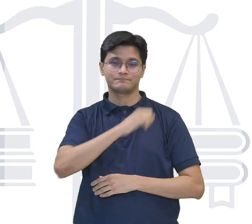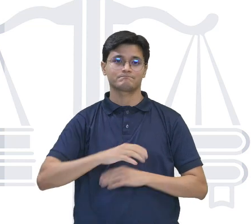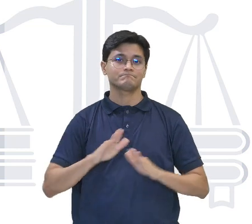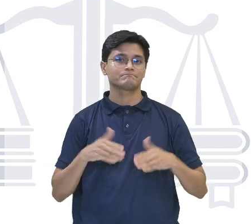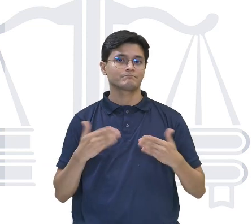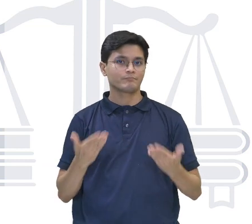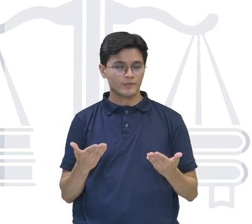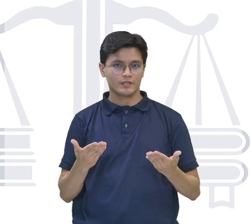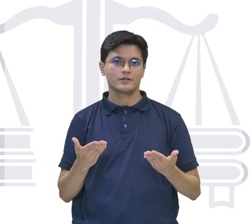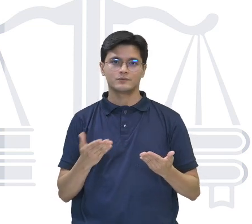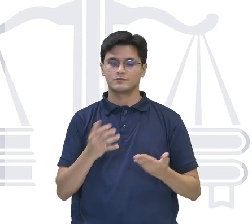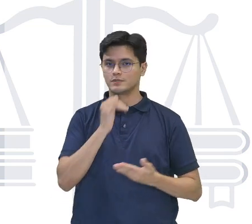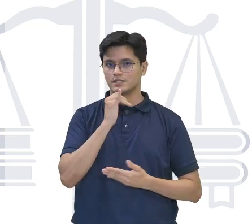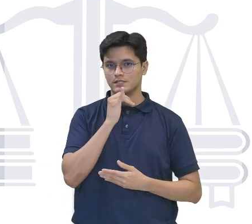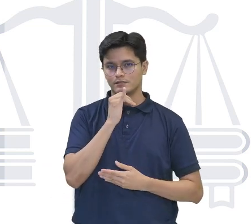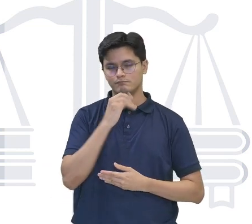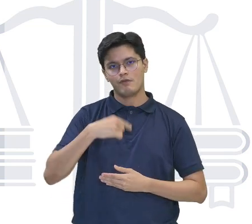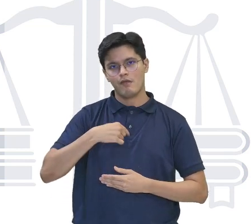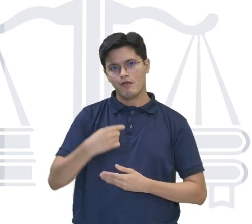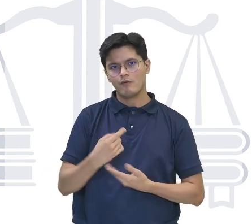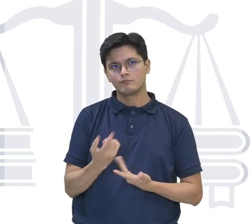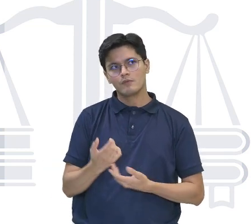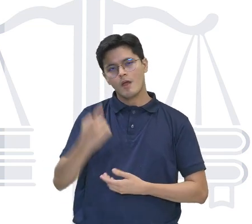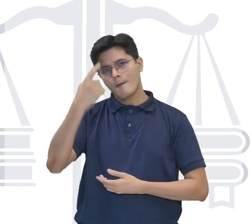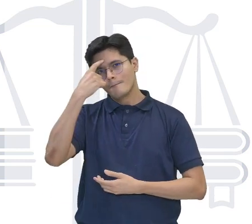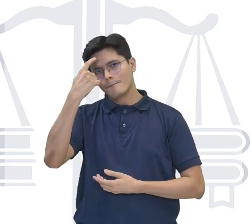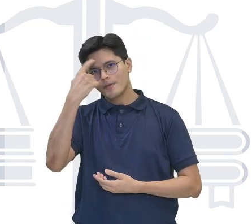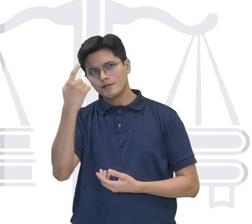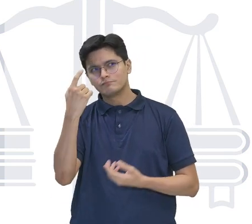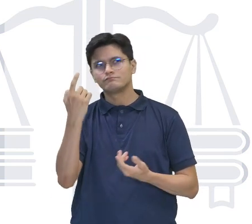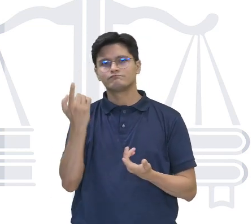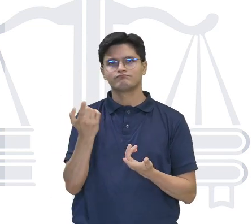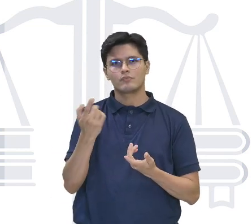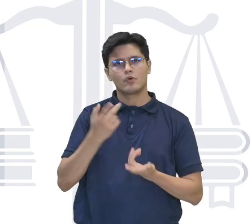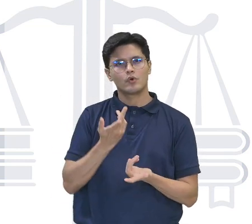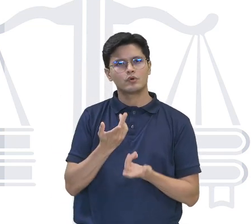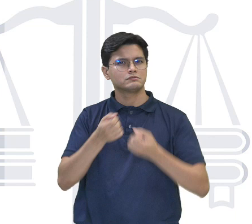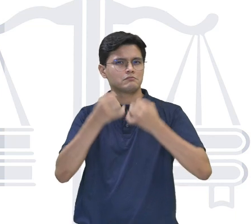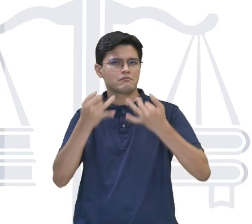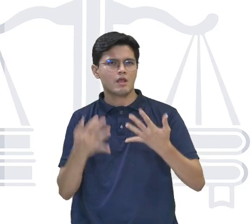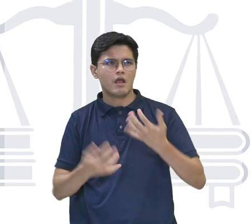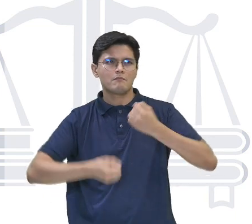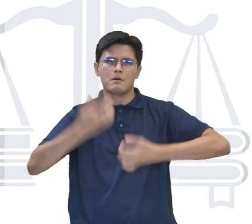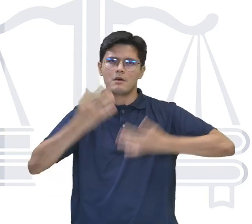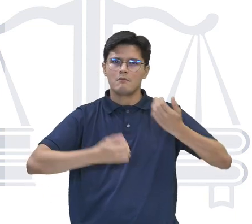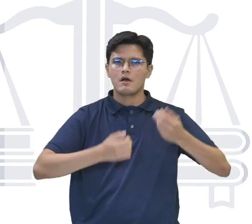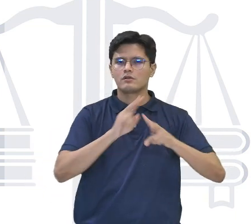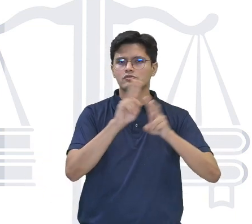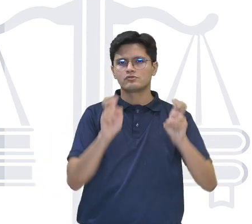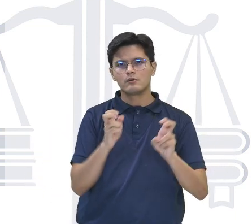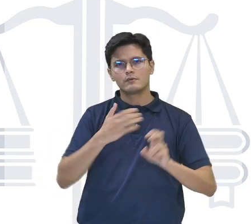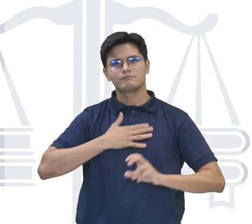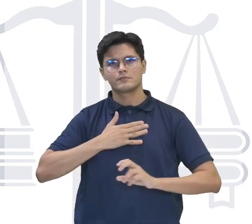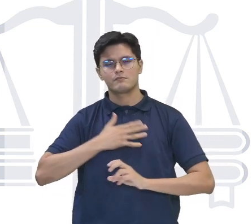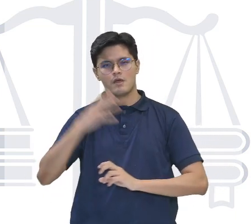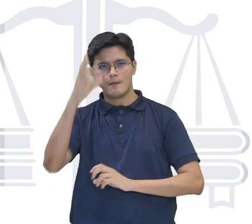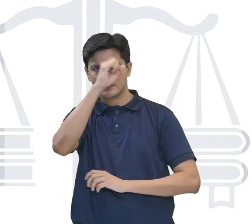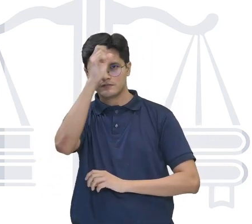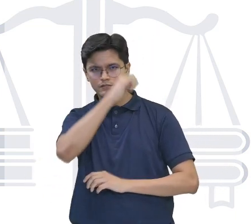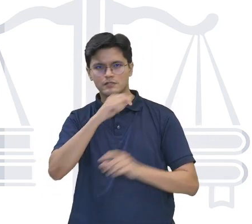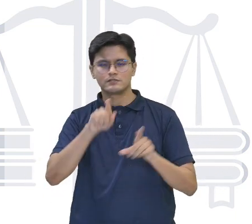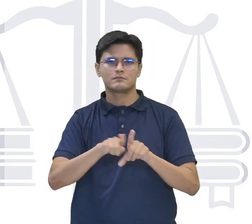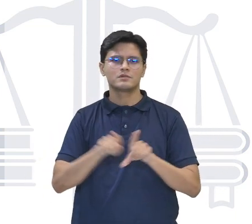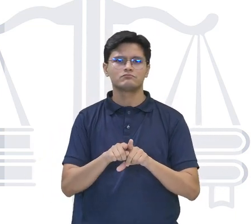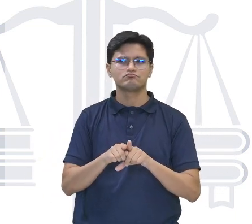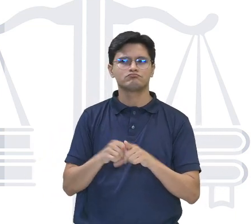tudo aquilo que eu penso para falar da minha aprendizagem, de mim mesma, né, o que eu acho de mim e que eu acho do meu colega,